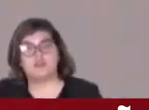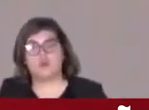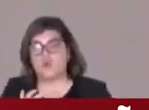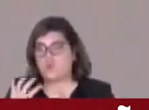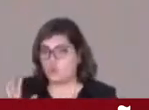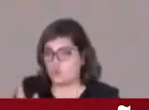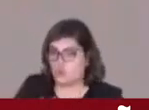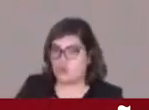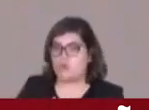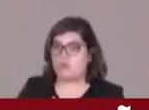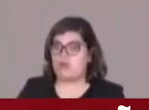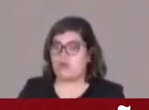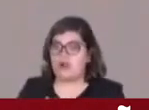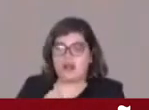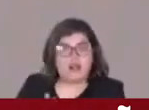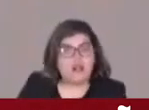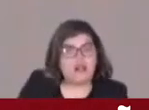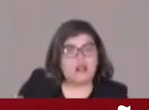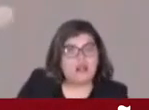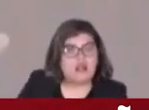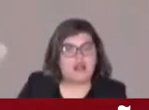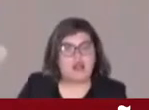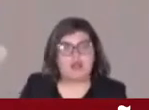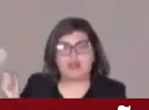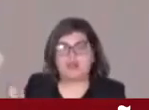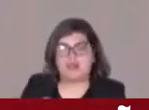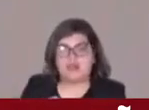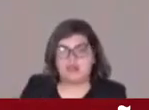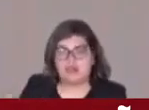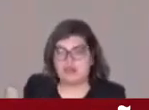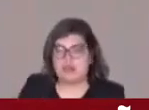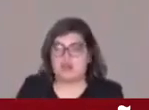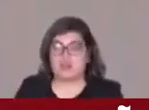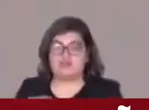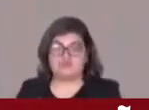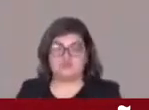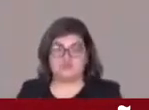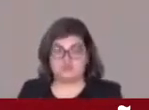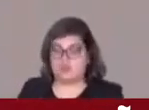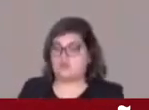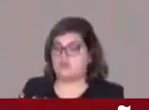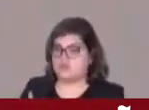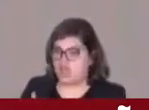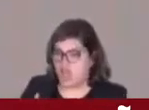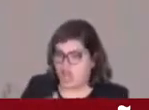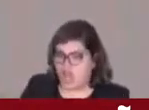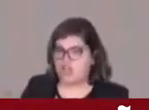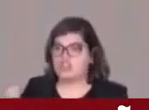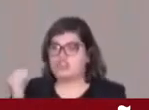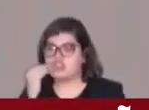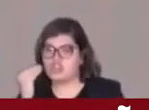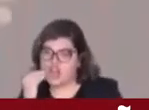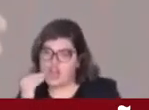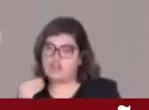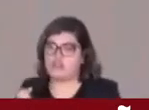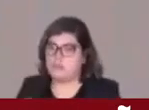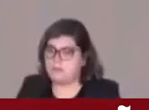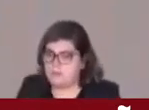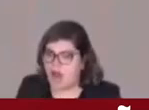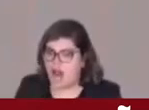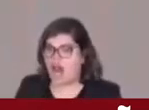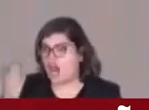grupos financiando ataques às instituições democráticas, visando a